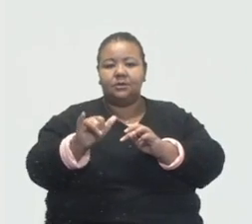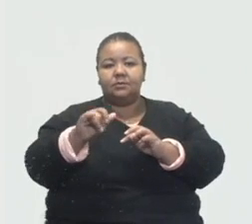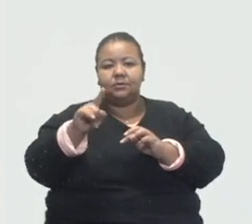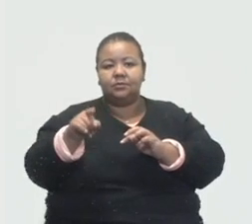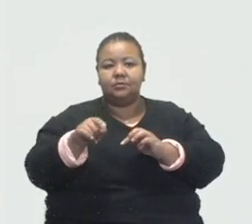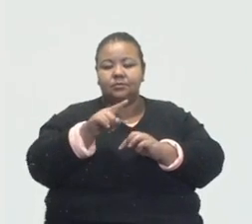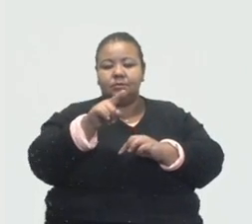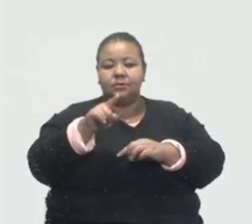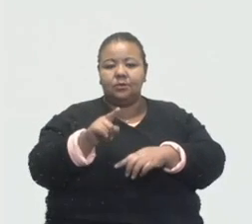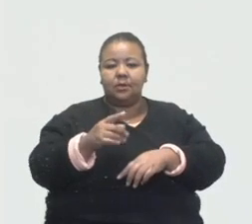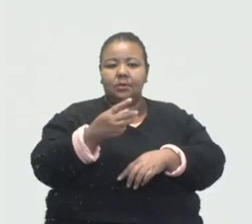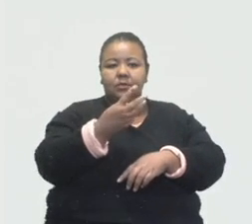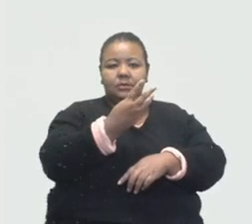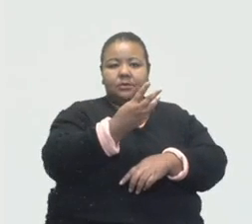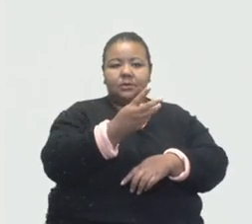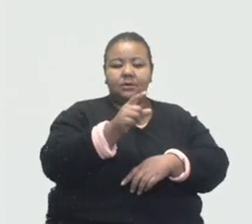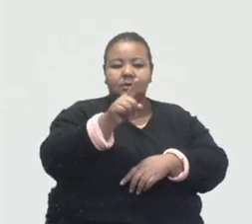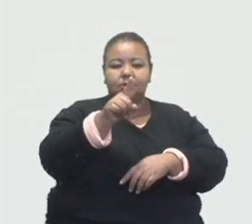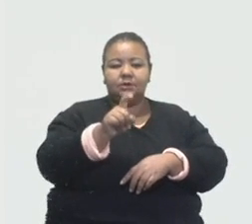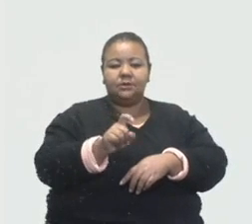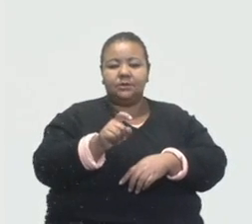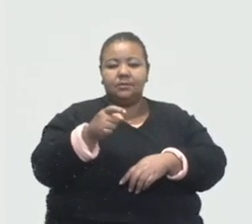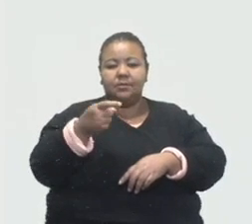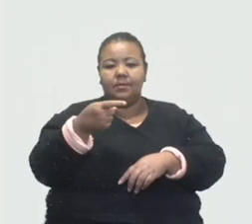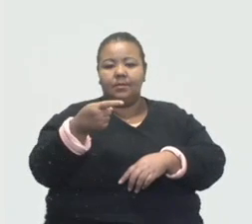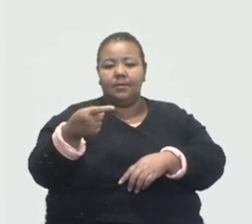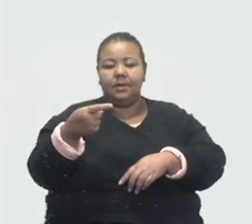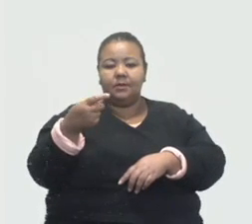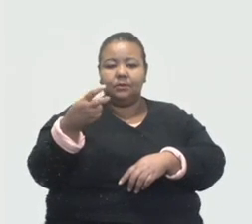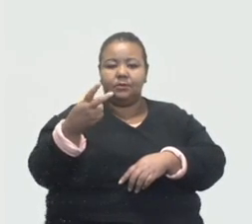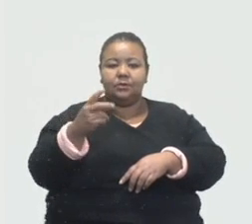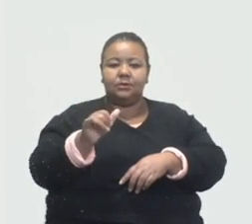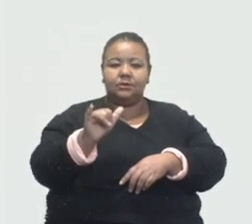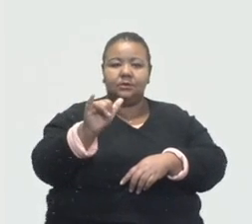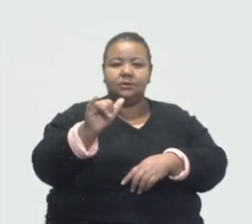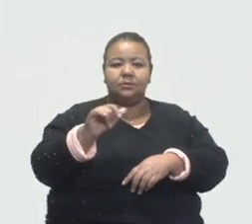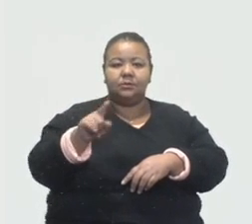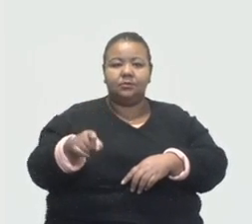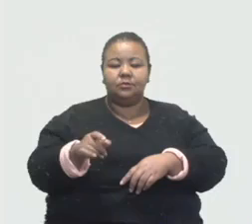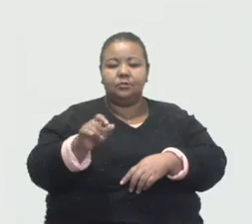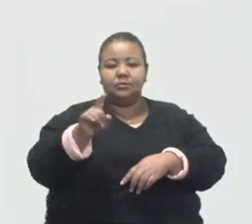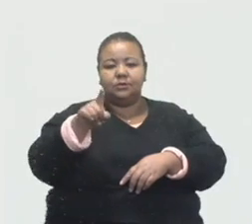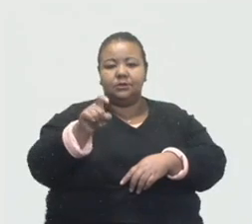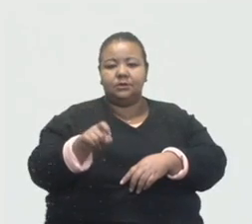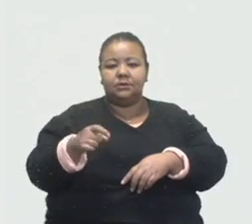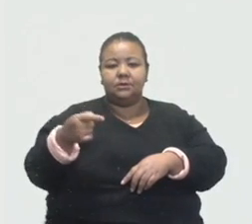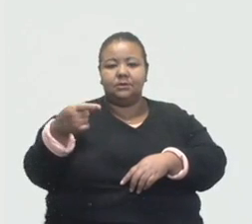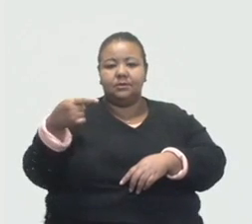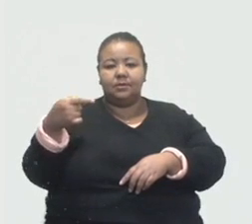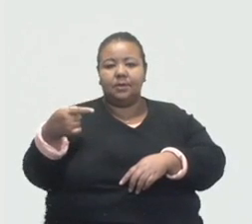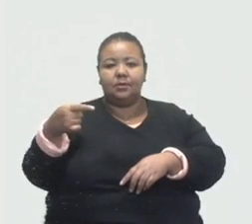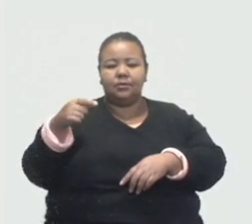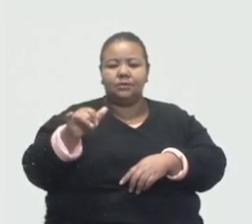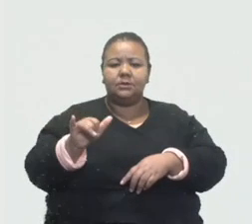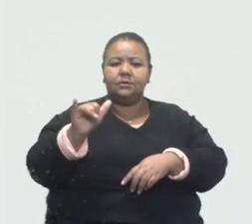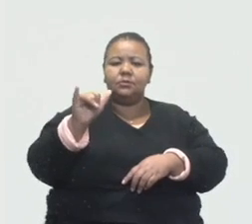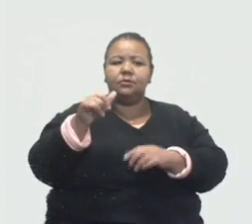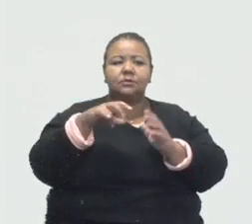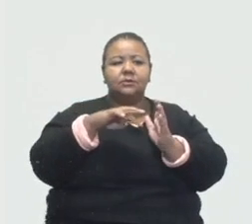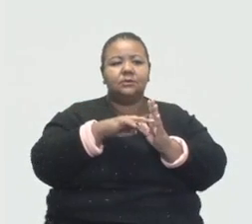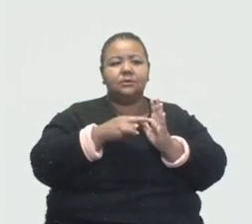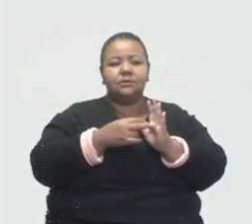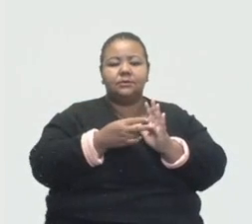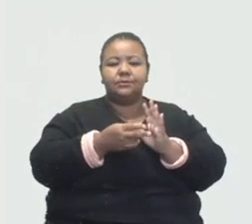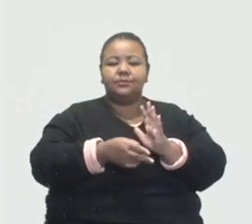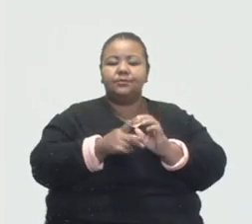a 3x menos 2y, x menos y. O que quer dizer isso? Veja,